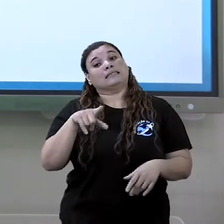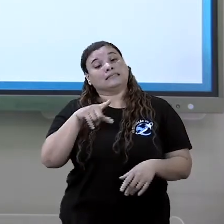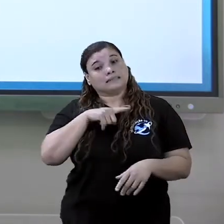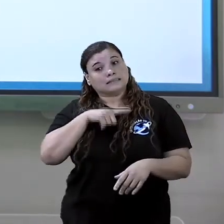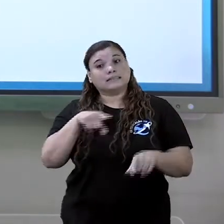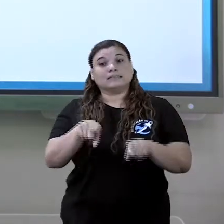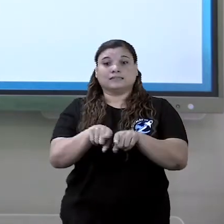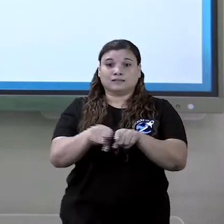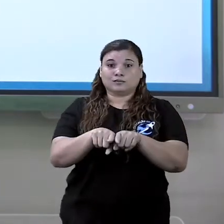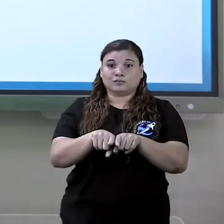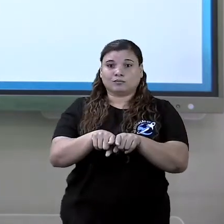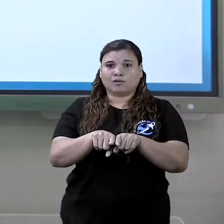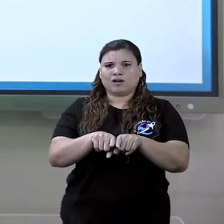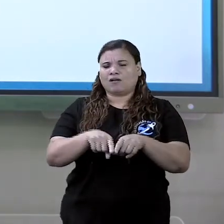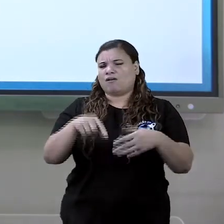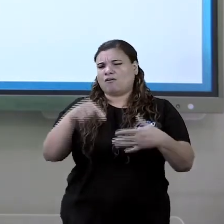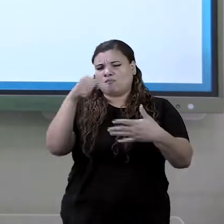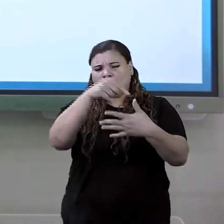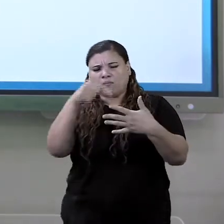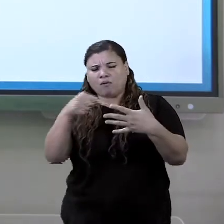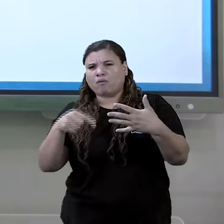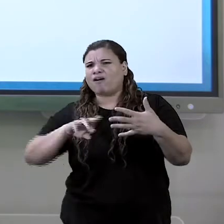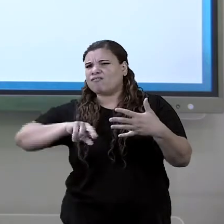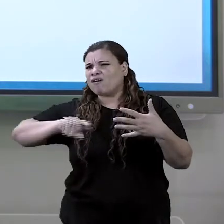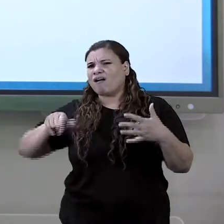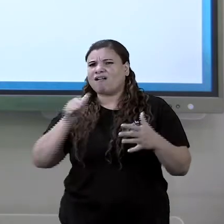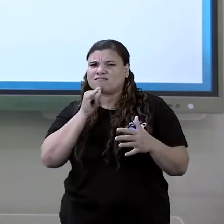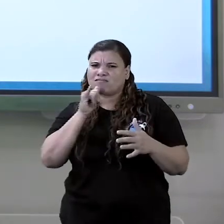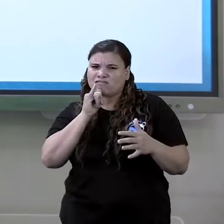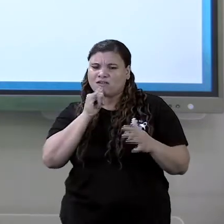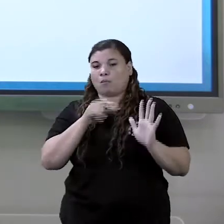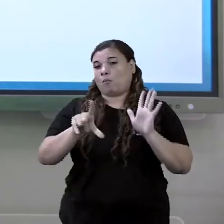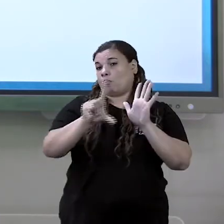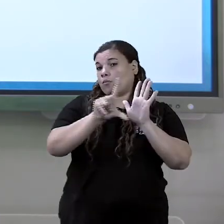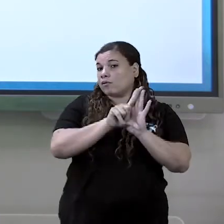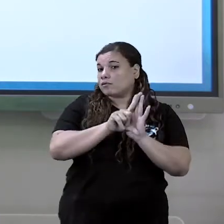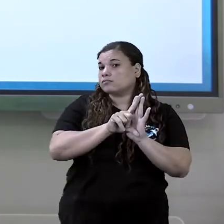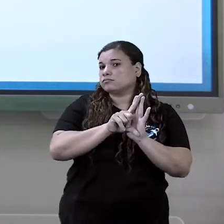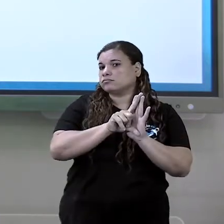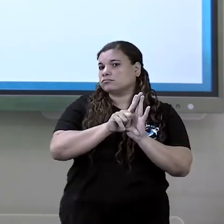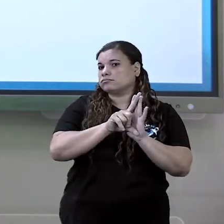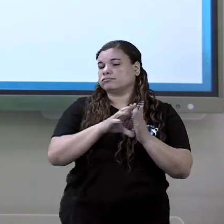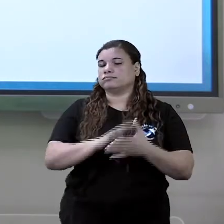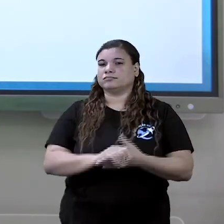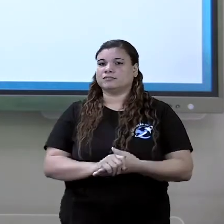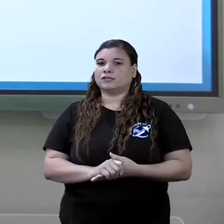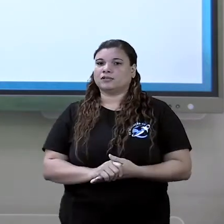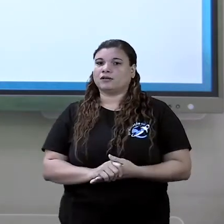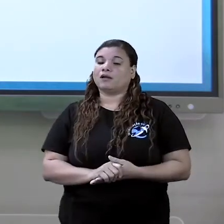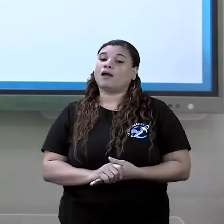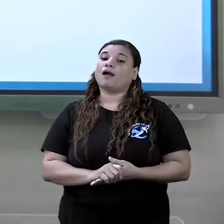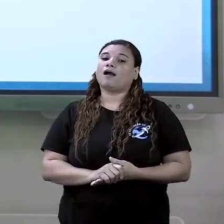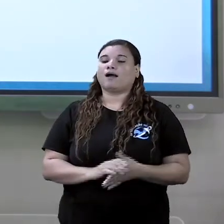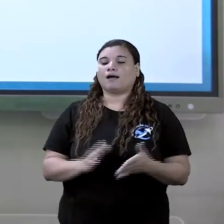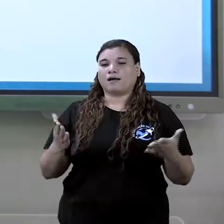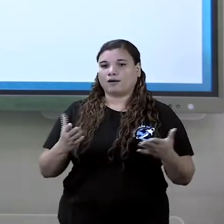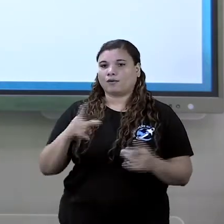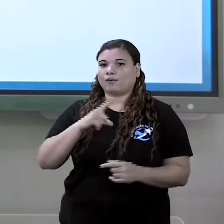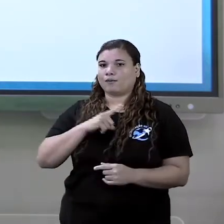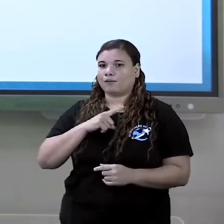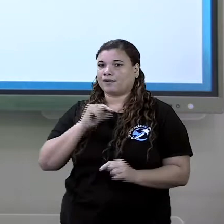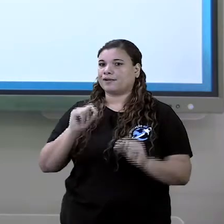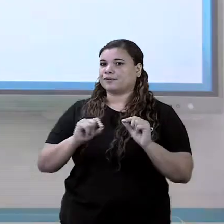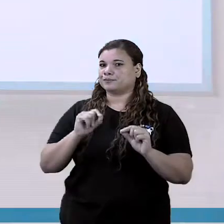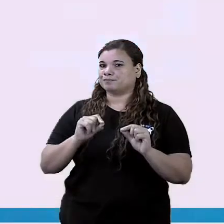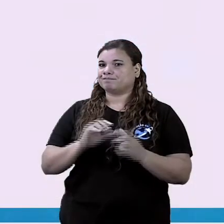os diários, as leis. Temos também as fontes orais, né?